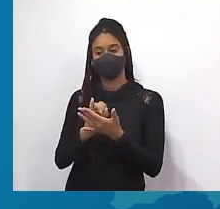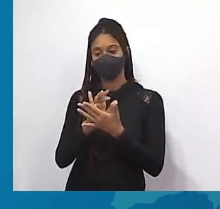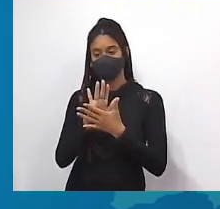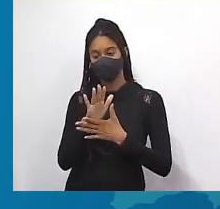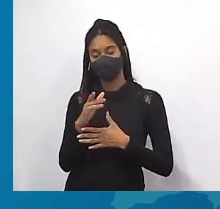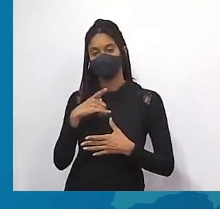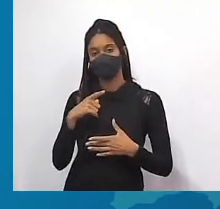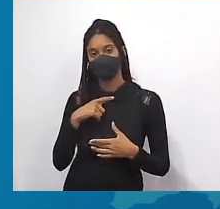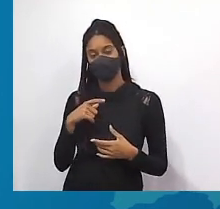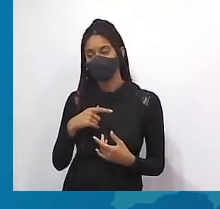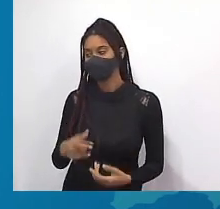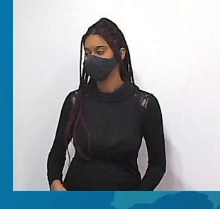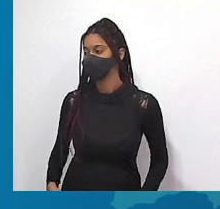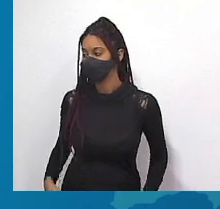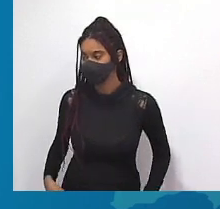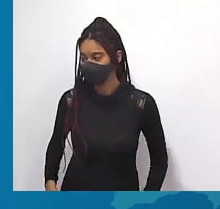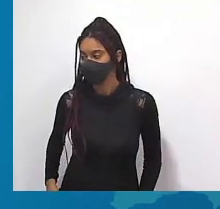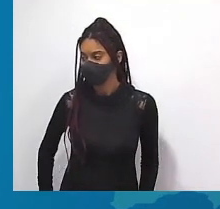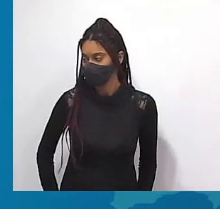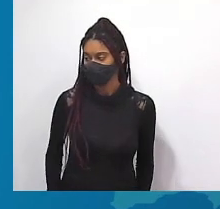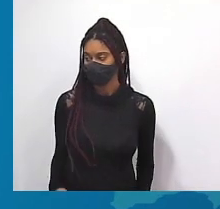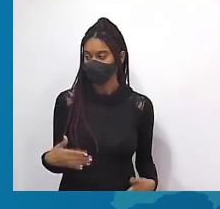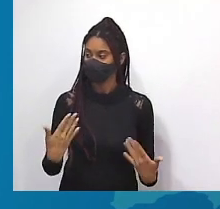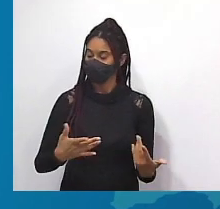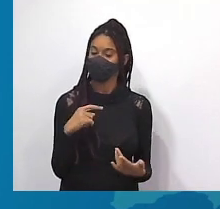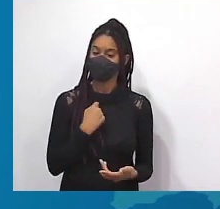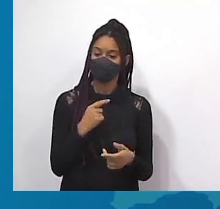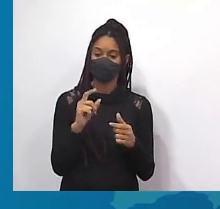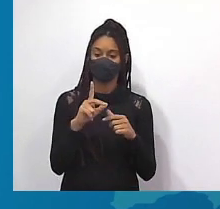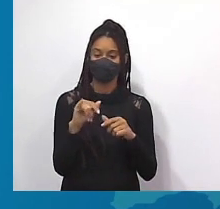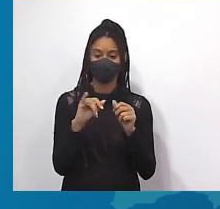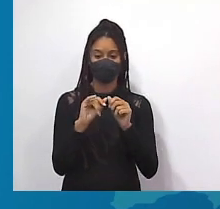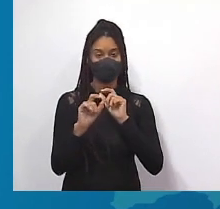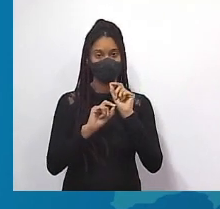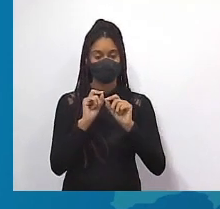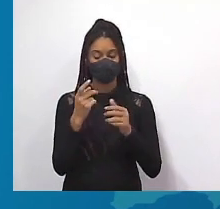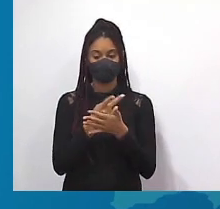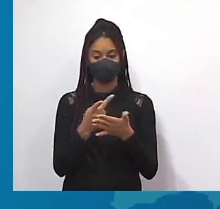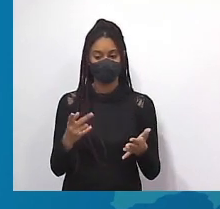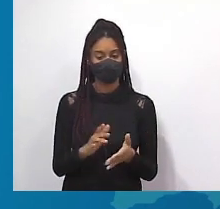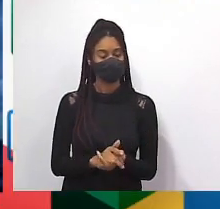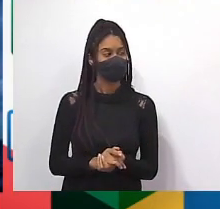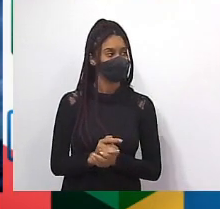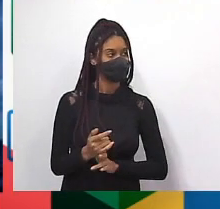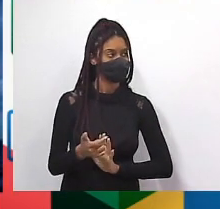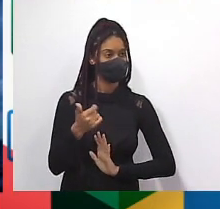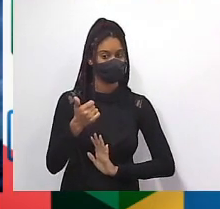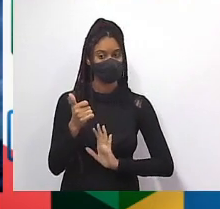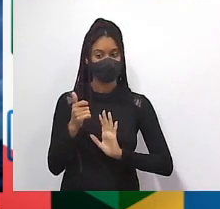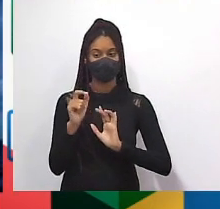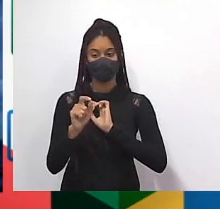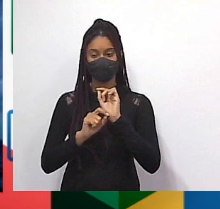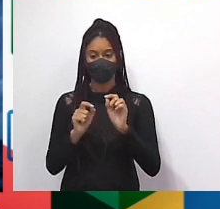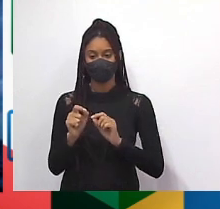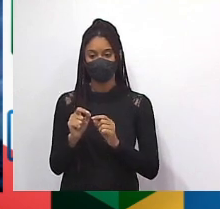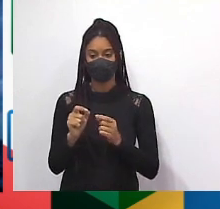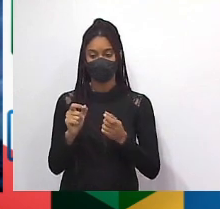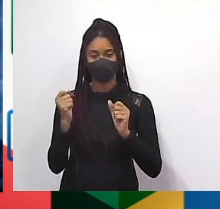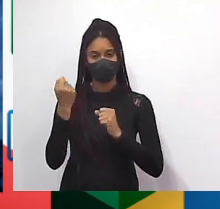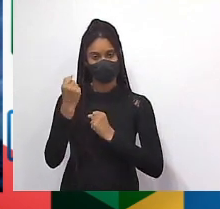aí provocando esse efeito. E aí a gente vai para as seguintes causas, né? Primeiro, sobretudo, a atividade